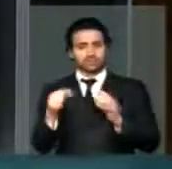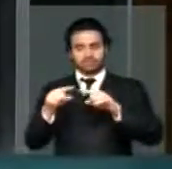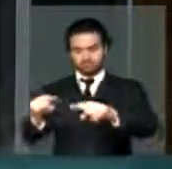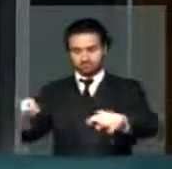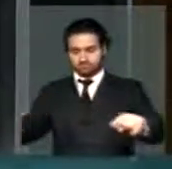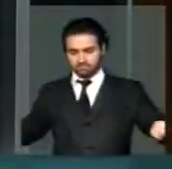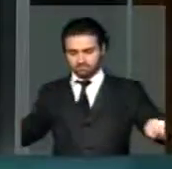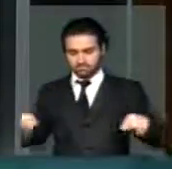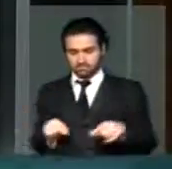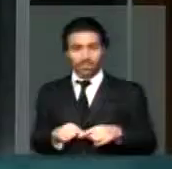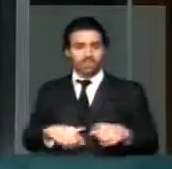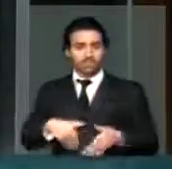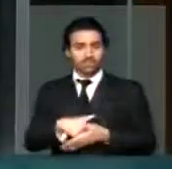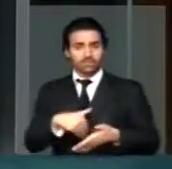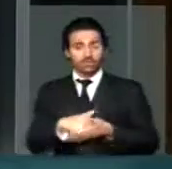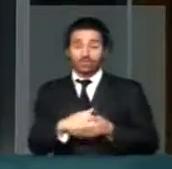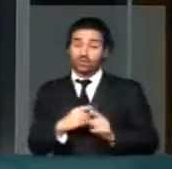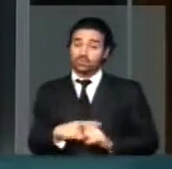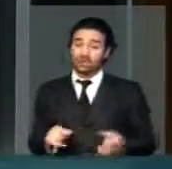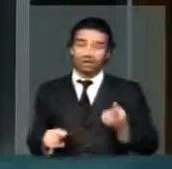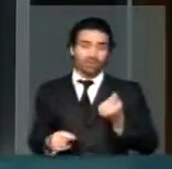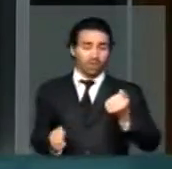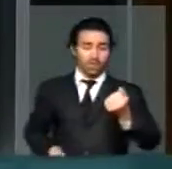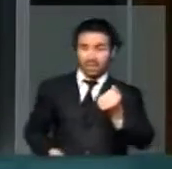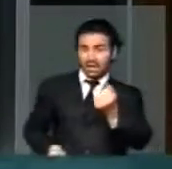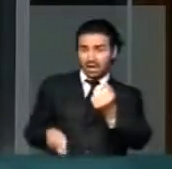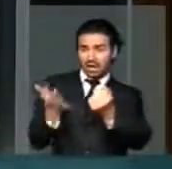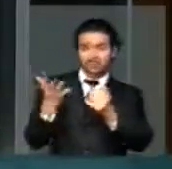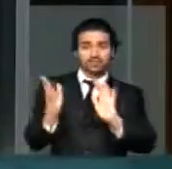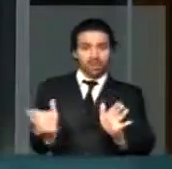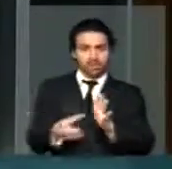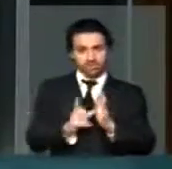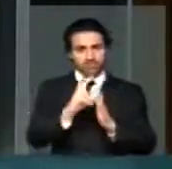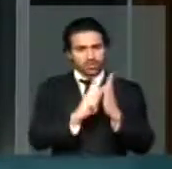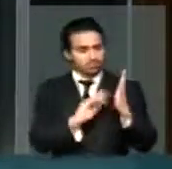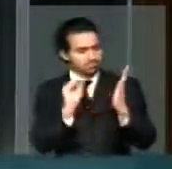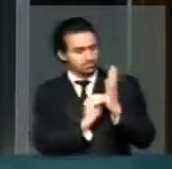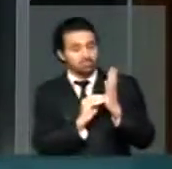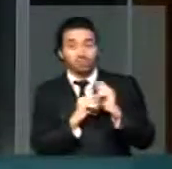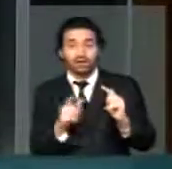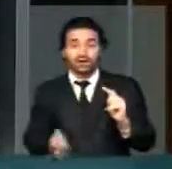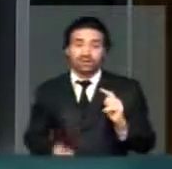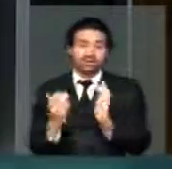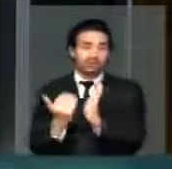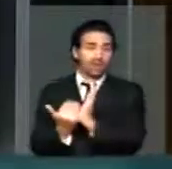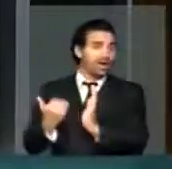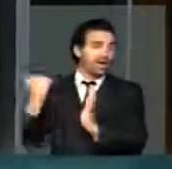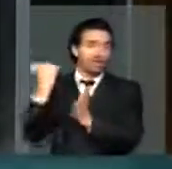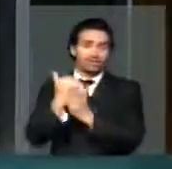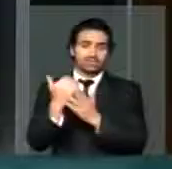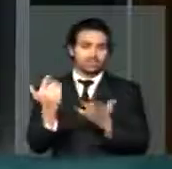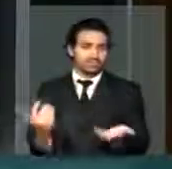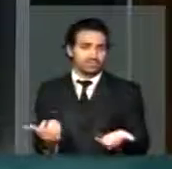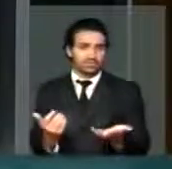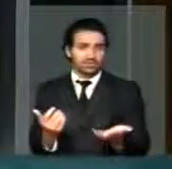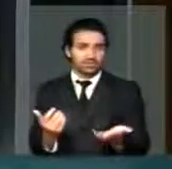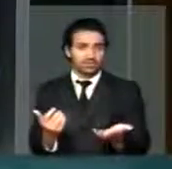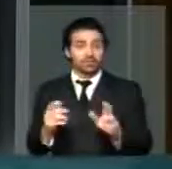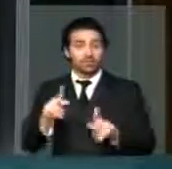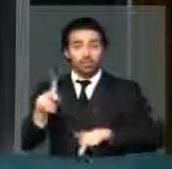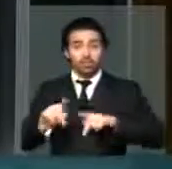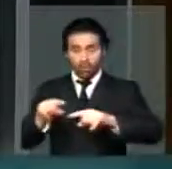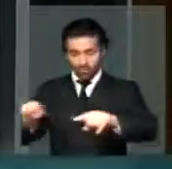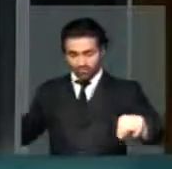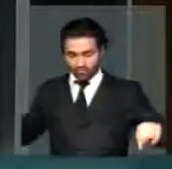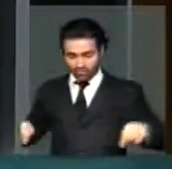valores acima do Originalmente previsto e a população do Entorno sendo removida